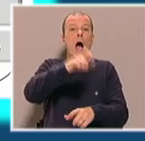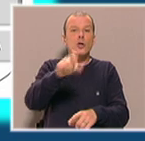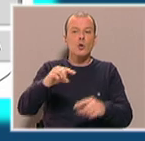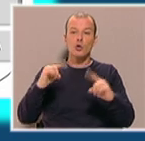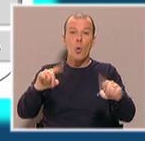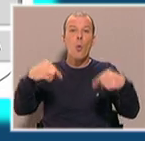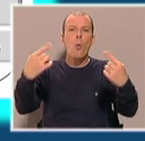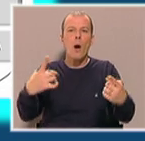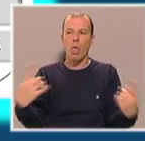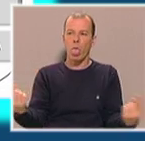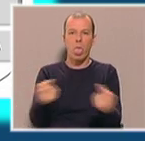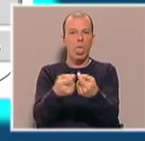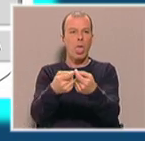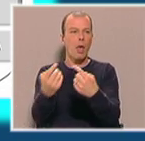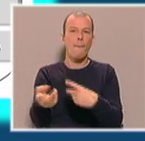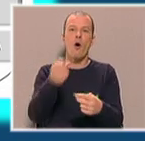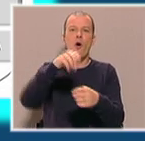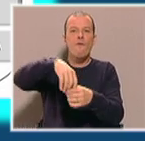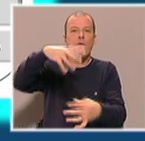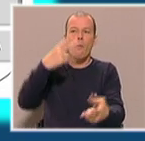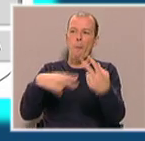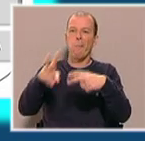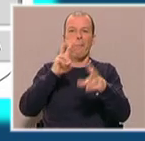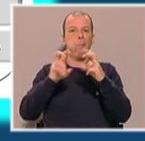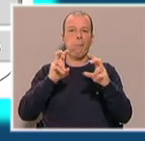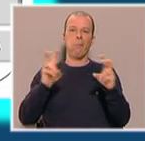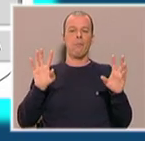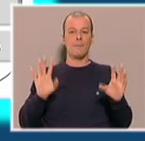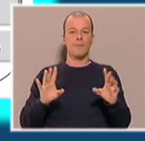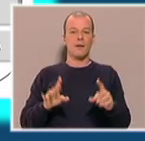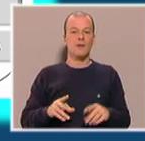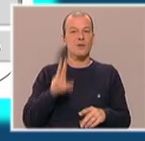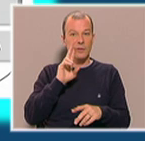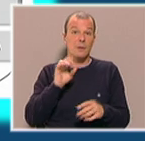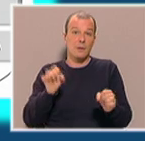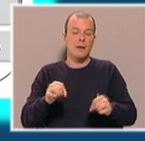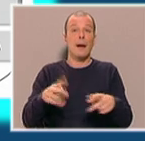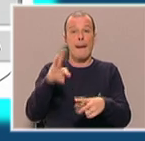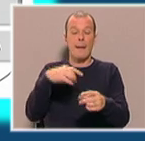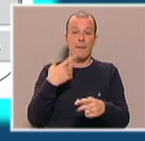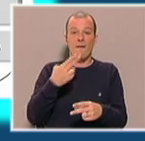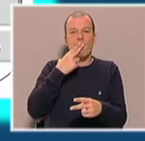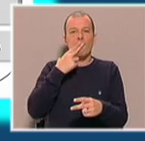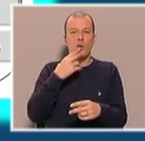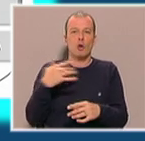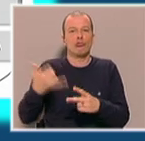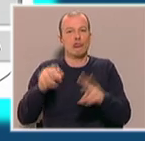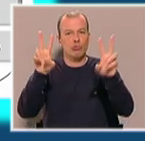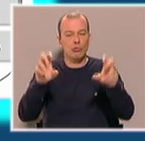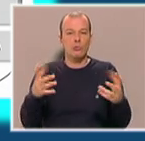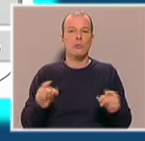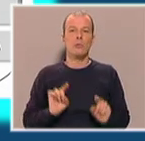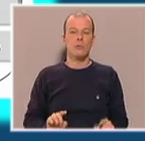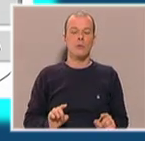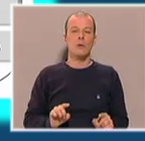que ficam sujeitas ao fumo, que são os fumadores não passivos. Os fumadores passivos, né? Não passivos, só não passivos são ativos. Então, são os